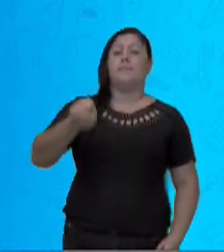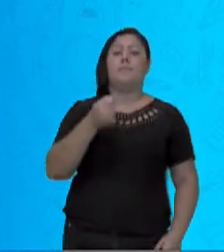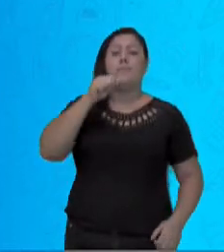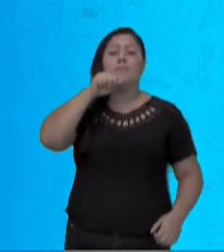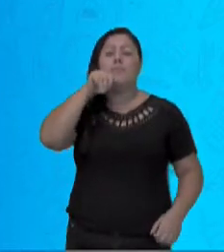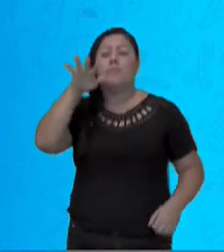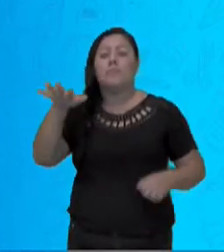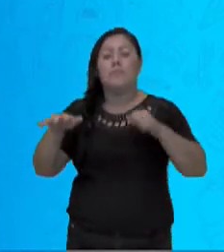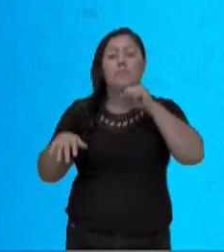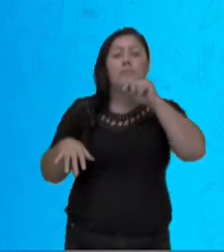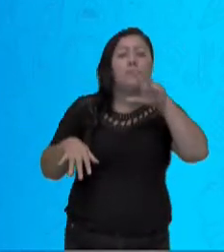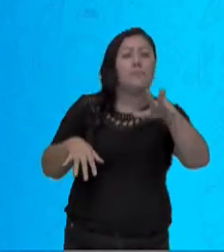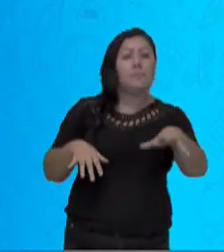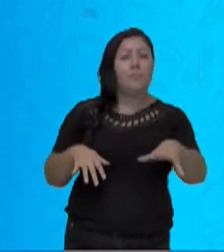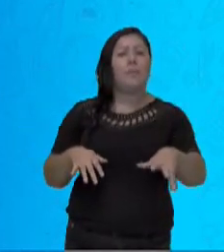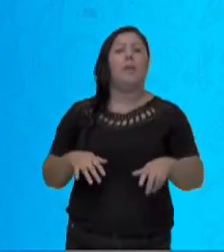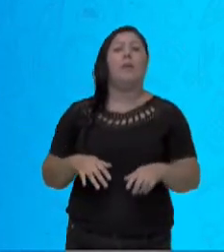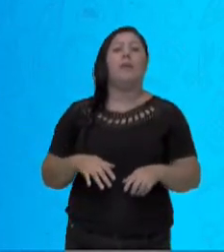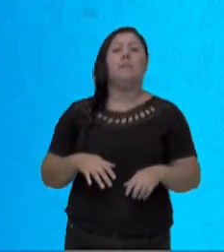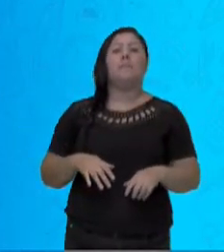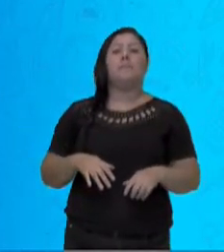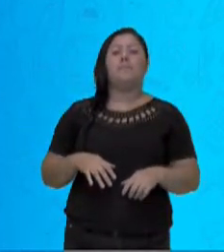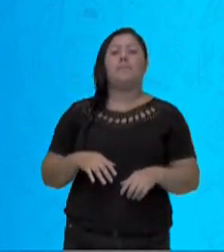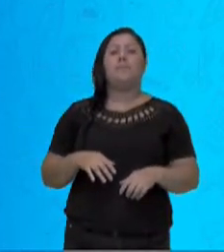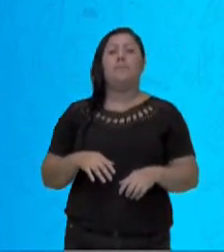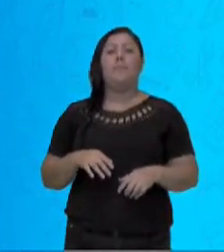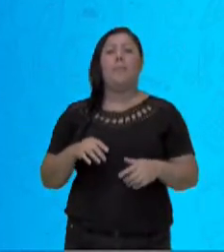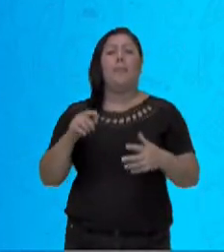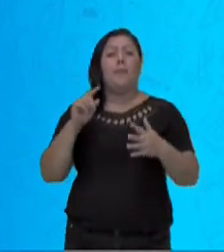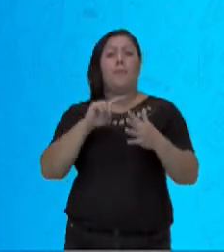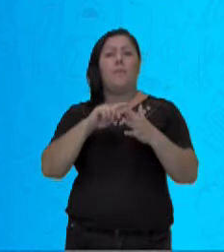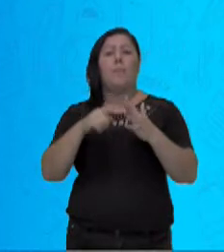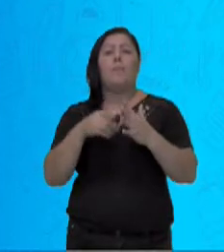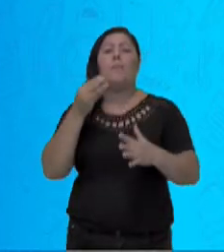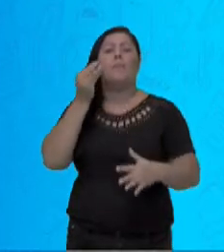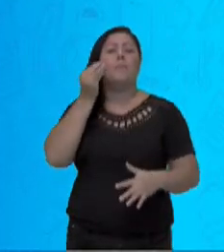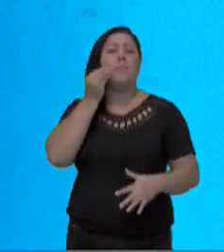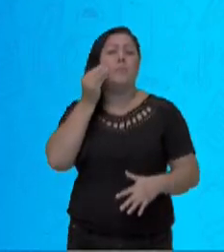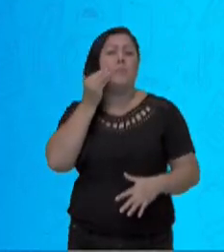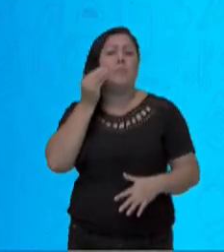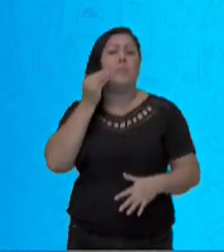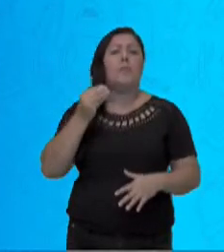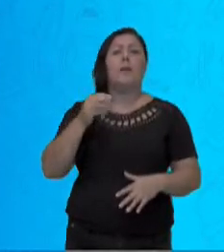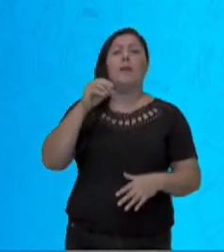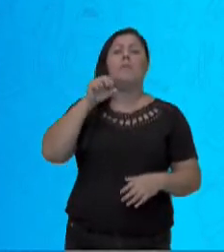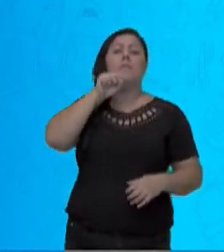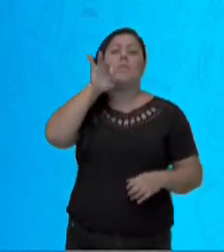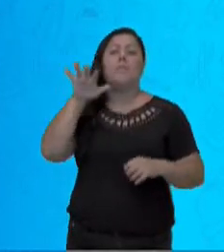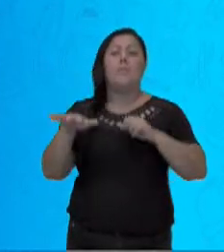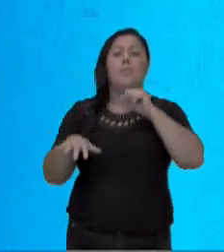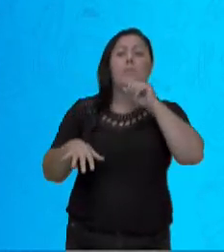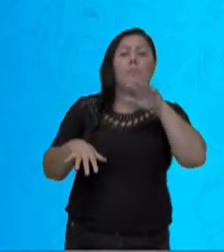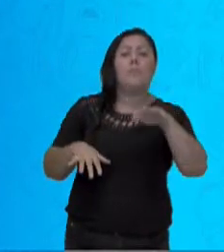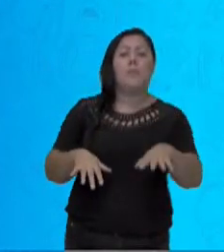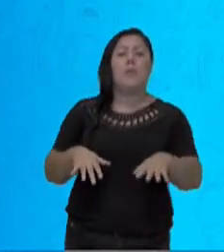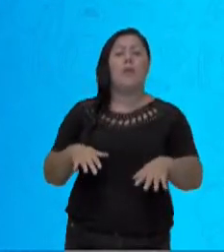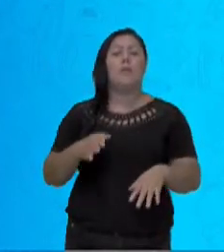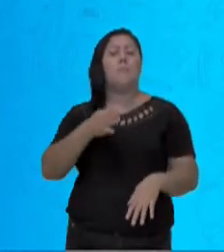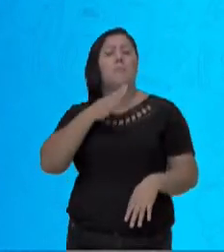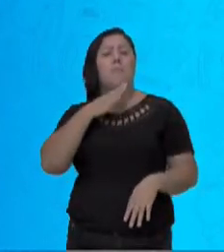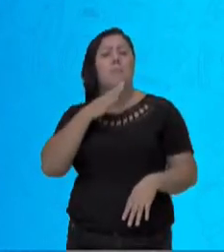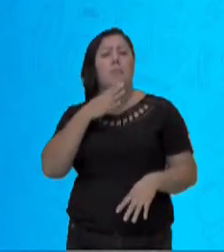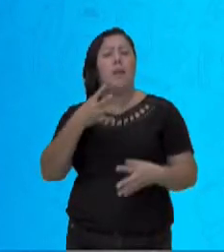destacar uma figura de linguagem que é a onomatopeia, que é muito conhecida no nosso